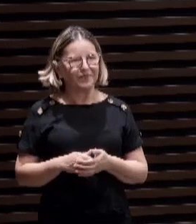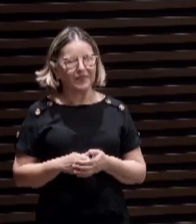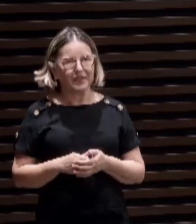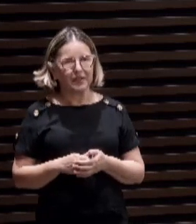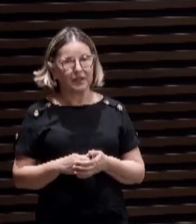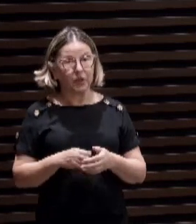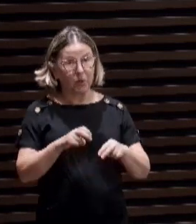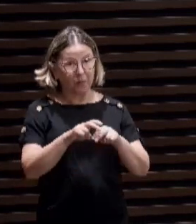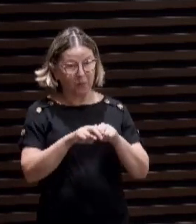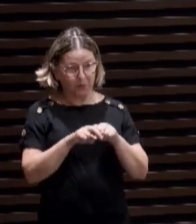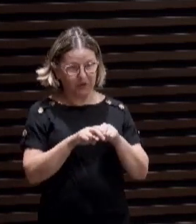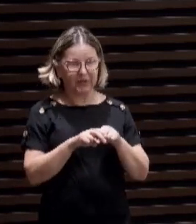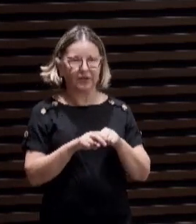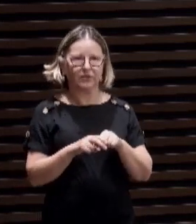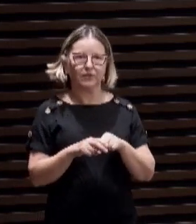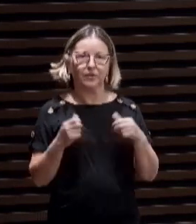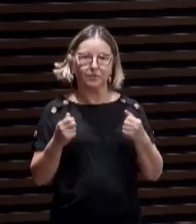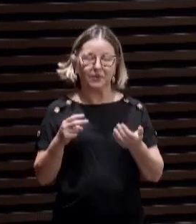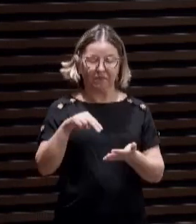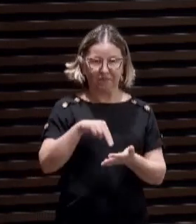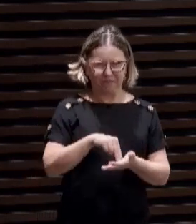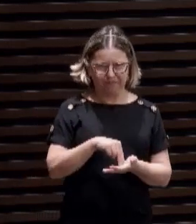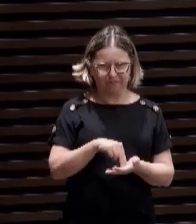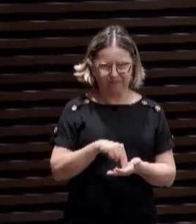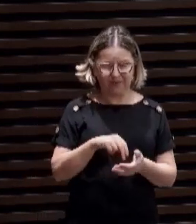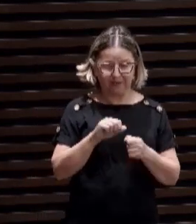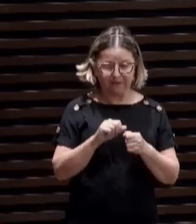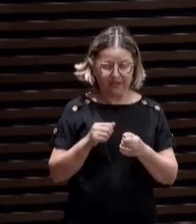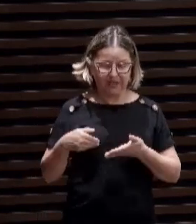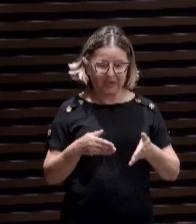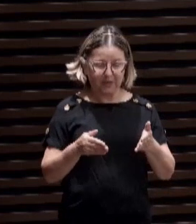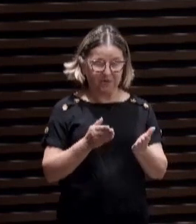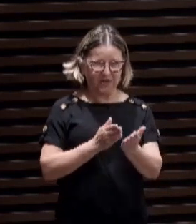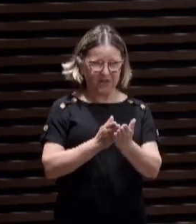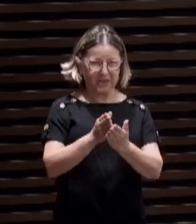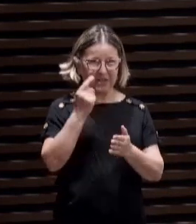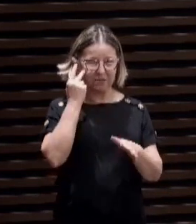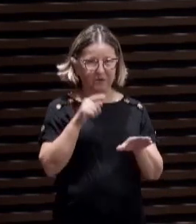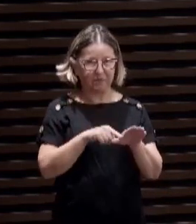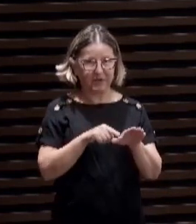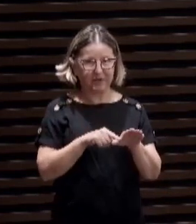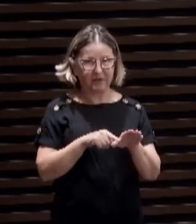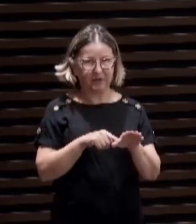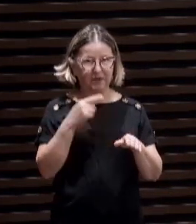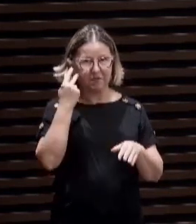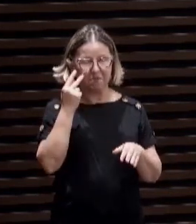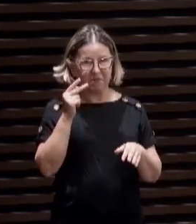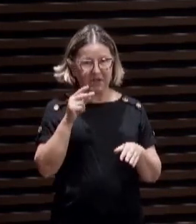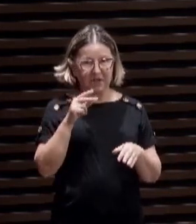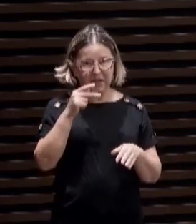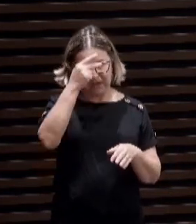os joelhos trôpegos, e fazei caminhos retos para os pés, para que não se extravie o que é